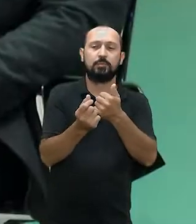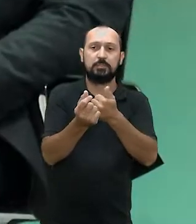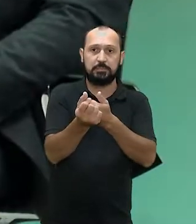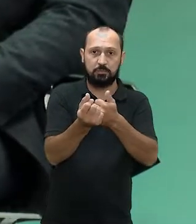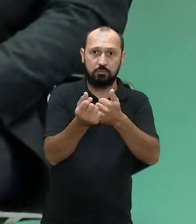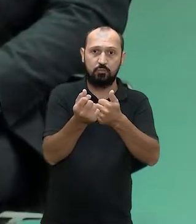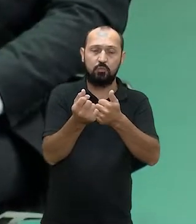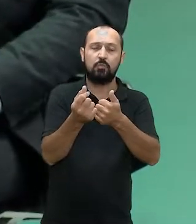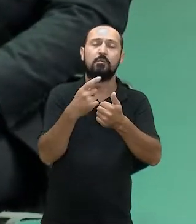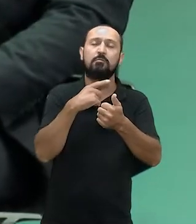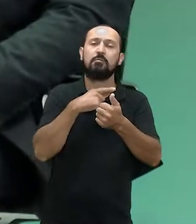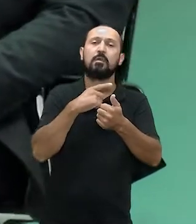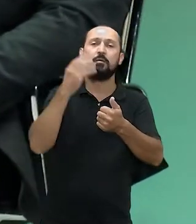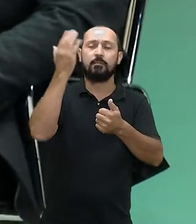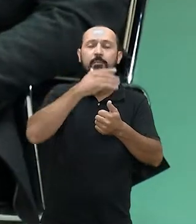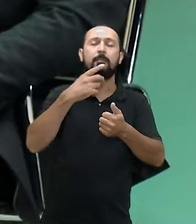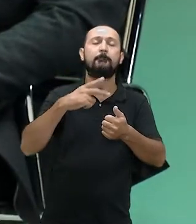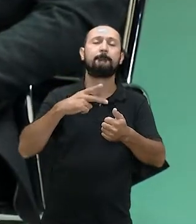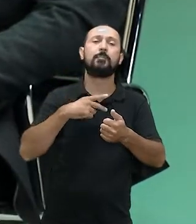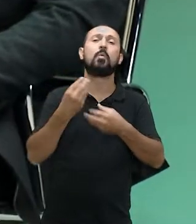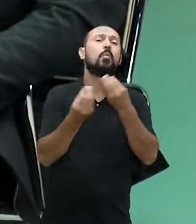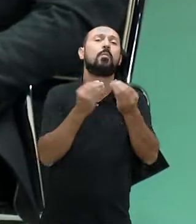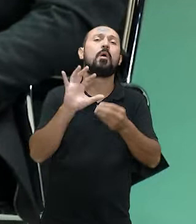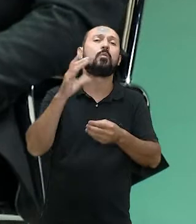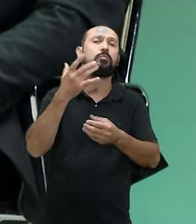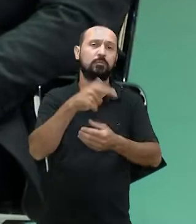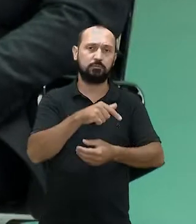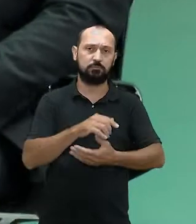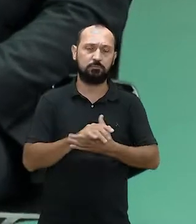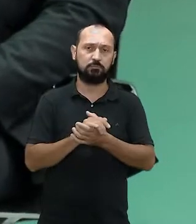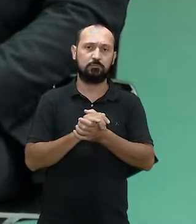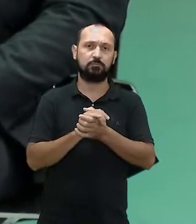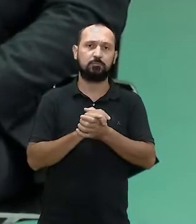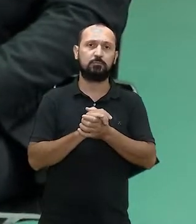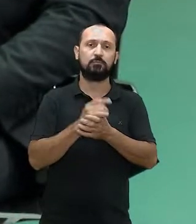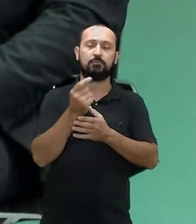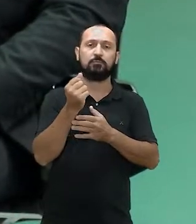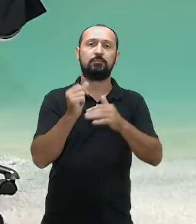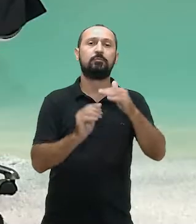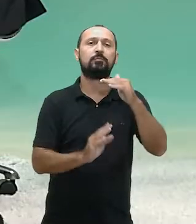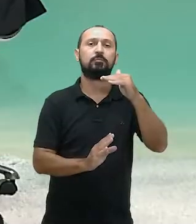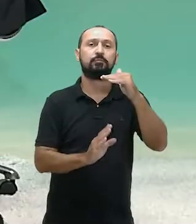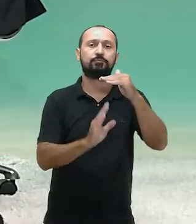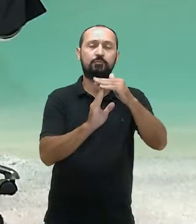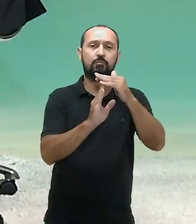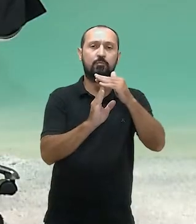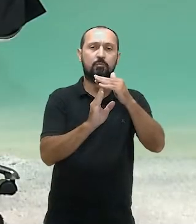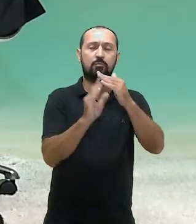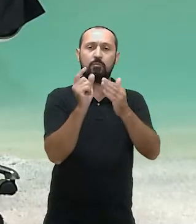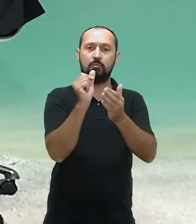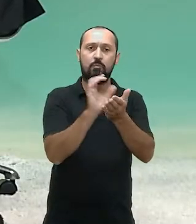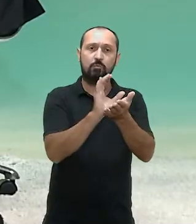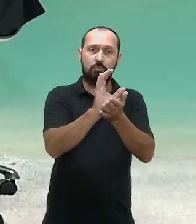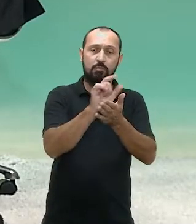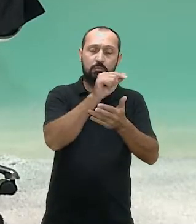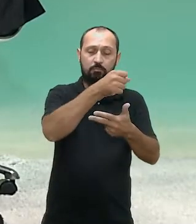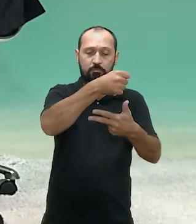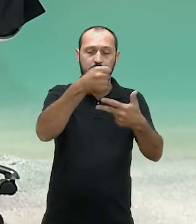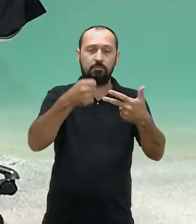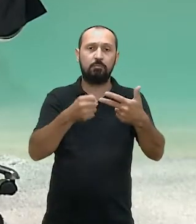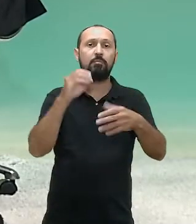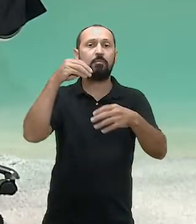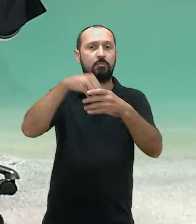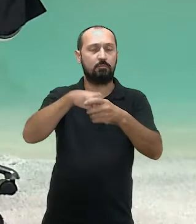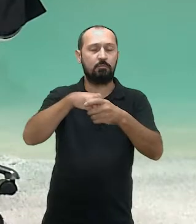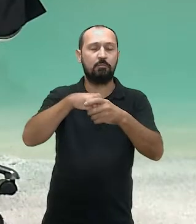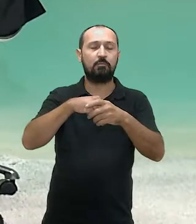autonomia financeira. Como essa autonomia financeira se dá? Os limites do orçamento desses poderes é previsto